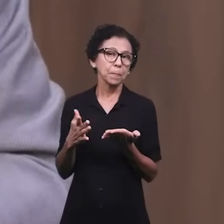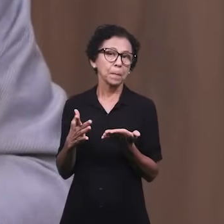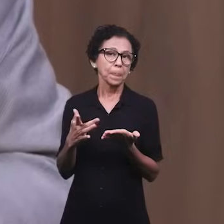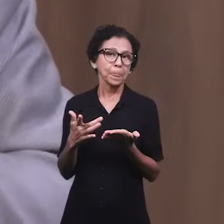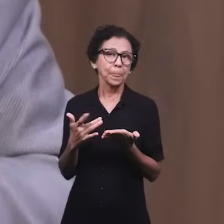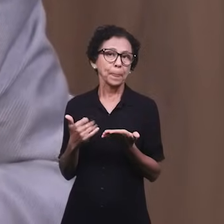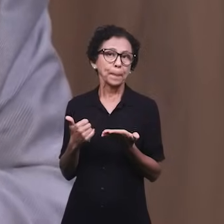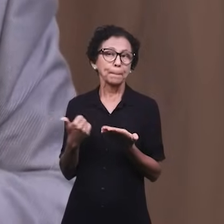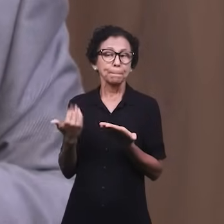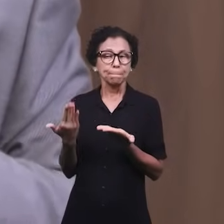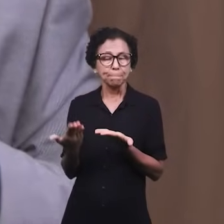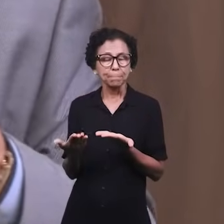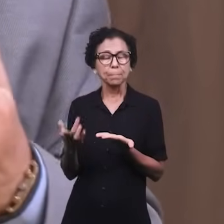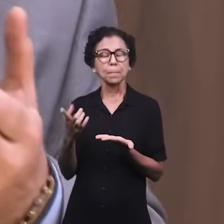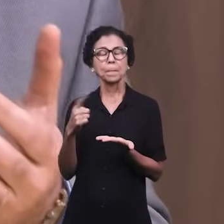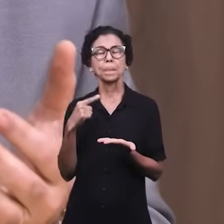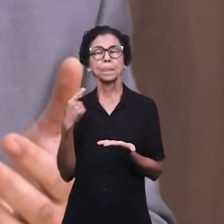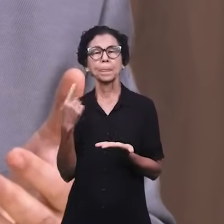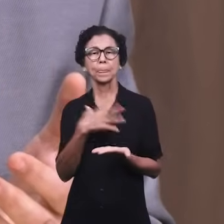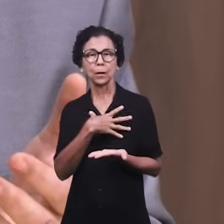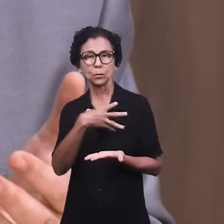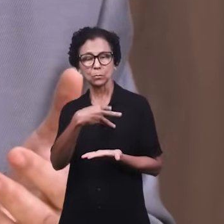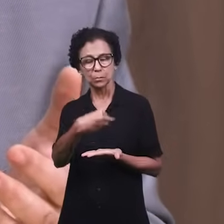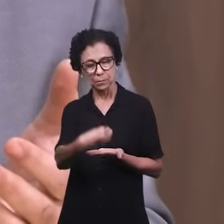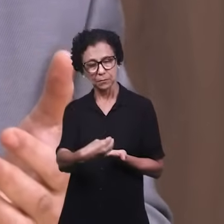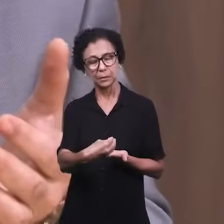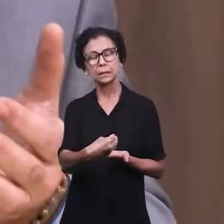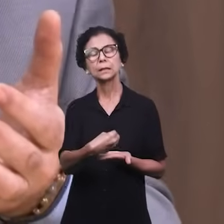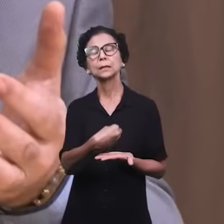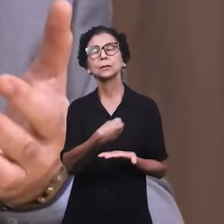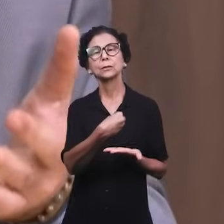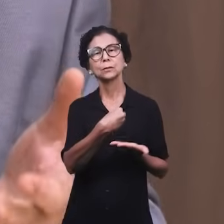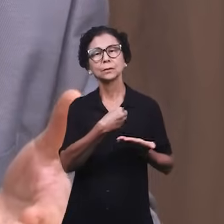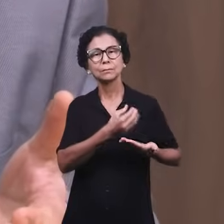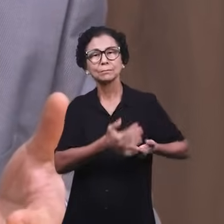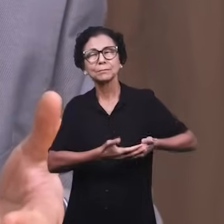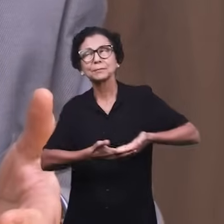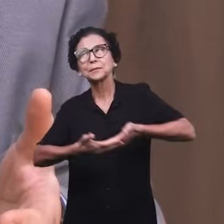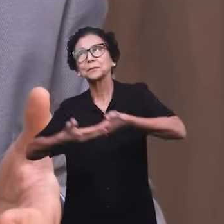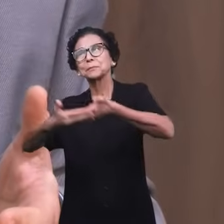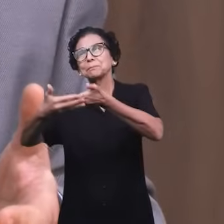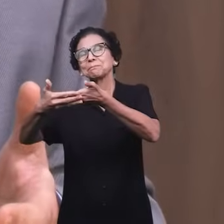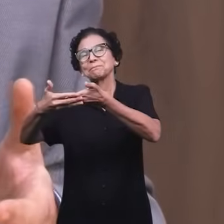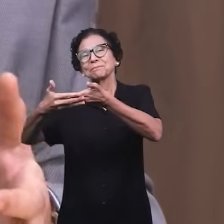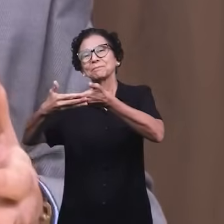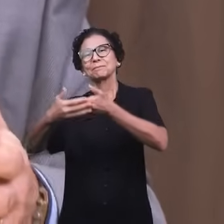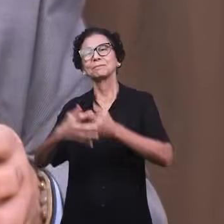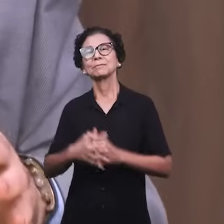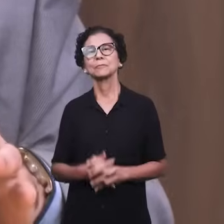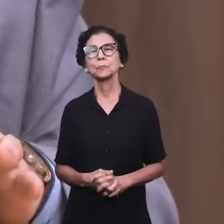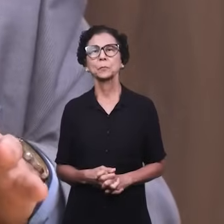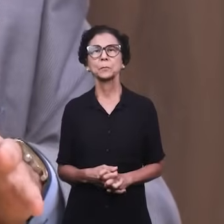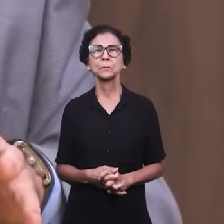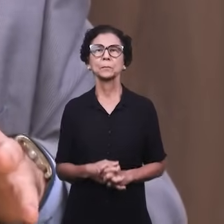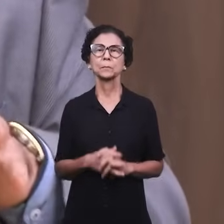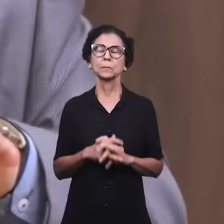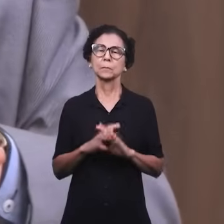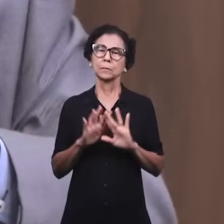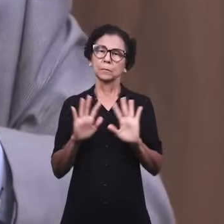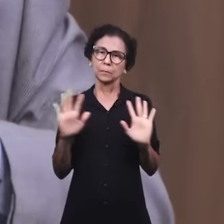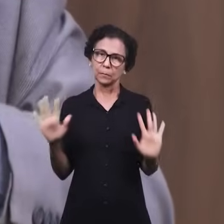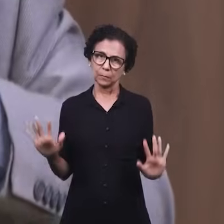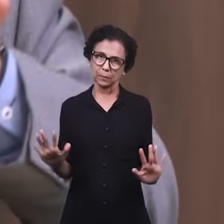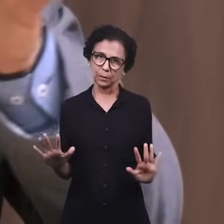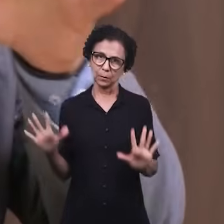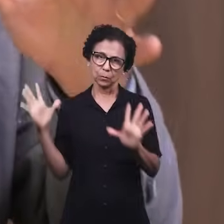Agimos dessa maneira de levar os nossos filhos né Eh e apresentar diante do altar do Senhor então isso eu